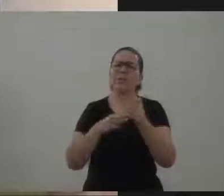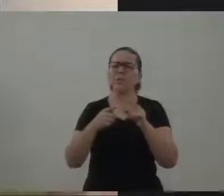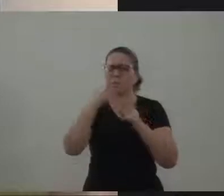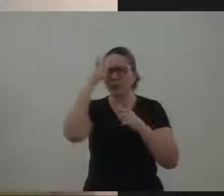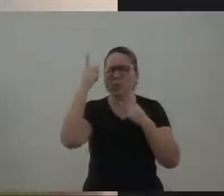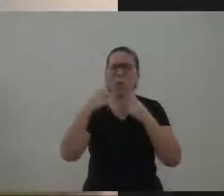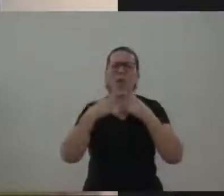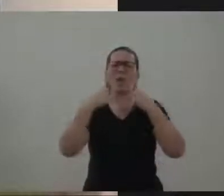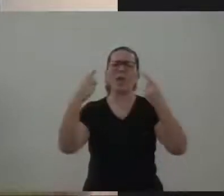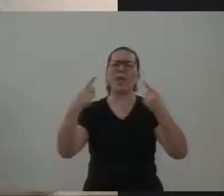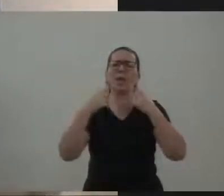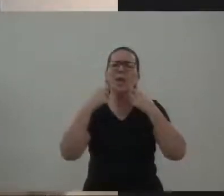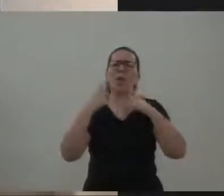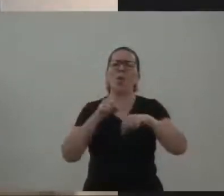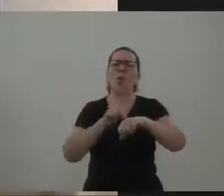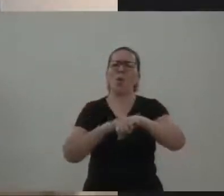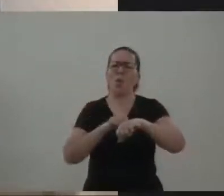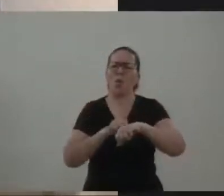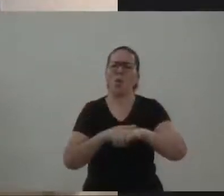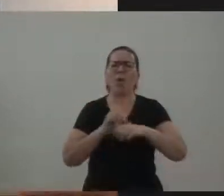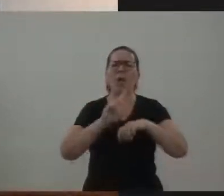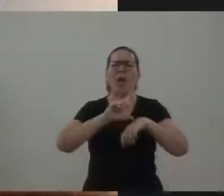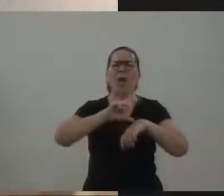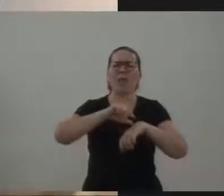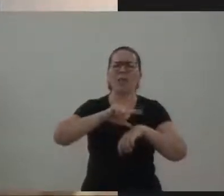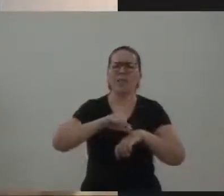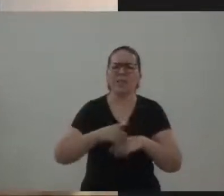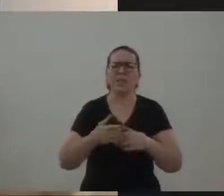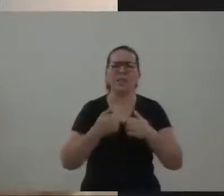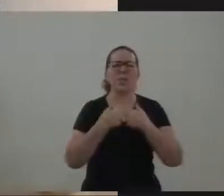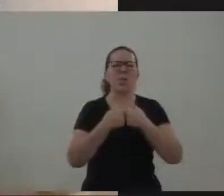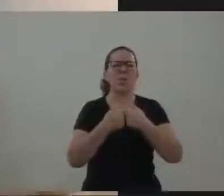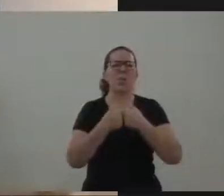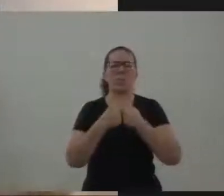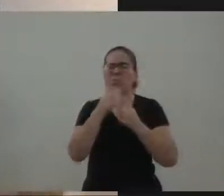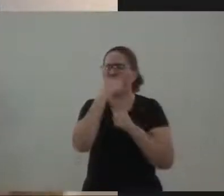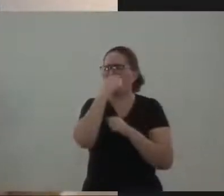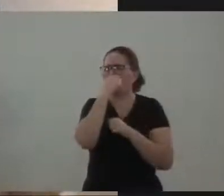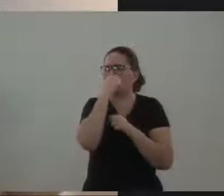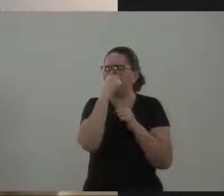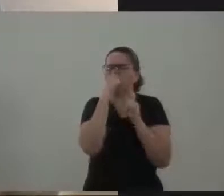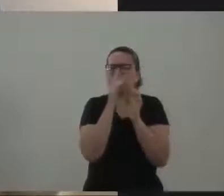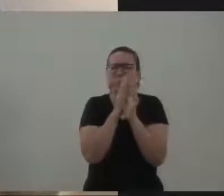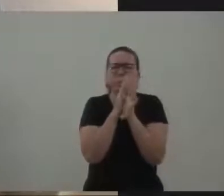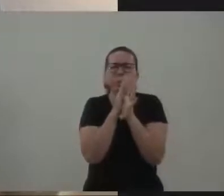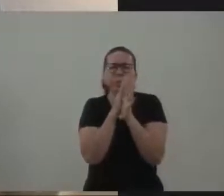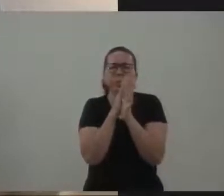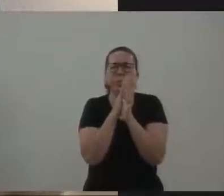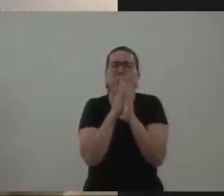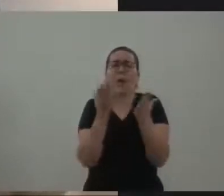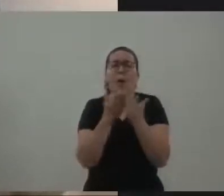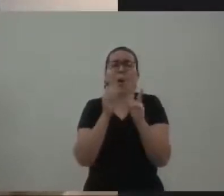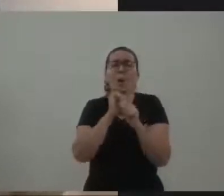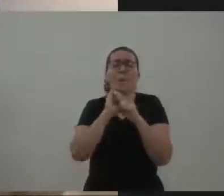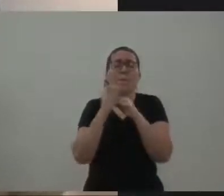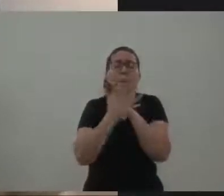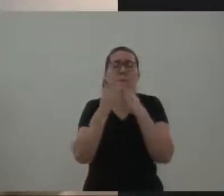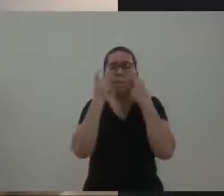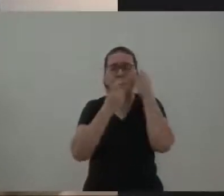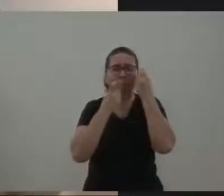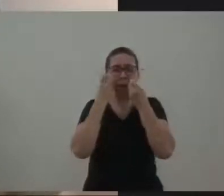queixas de horário, né? Cumprido horário, os ônibus vêm lotados, principalmente nesse momento de pandemia,